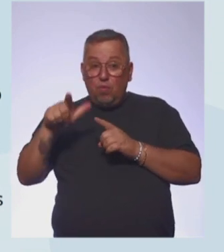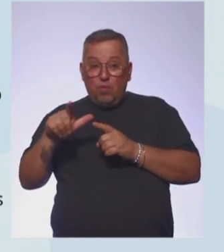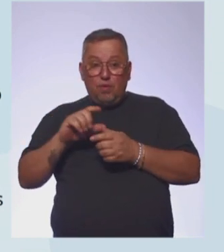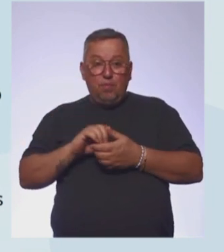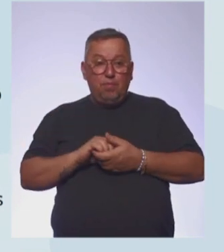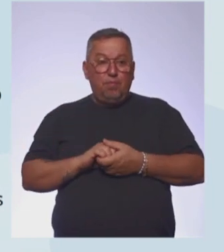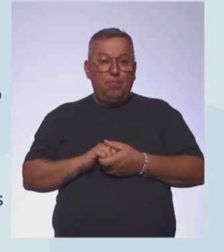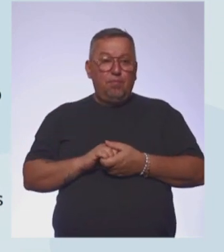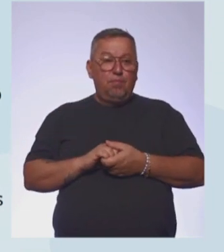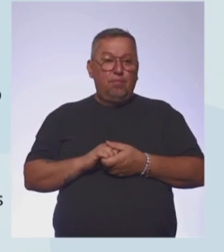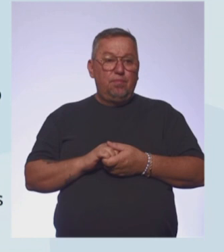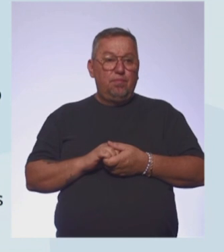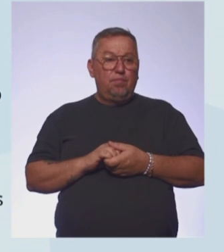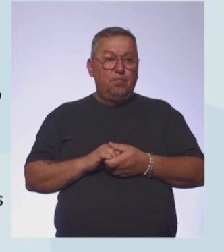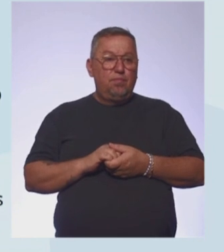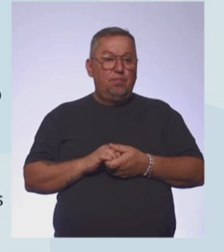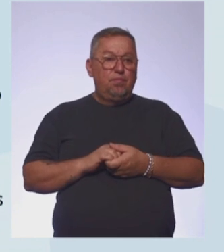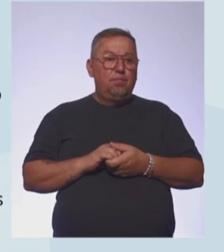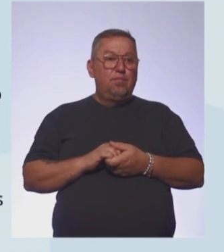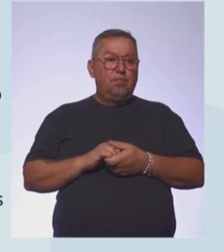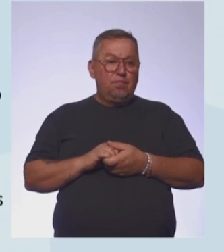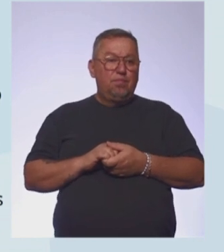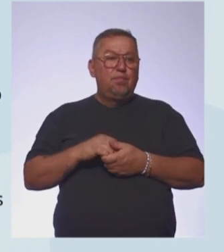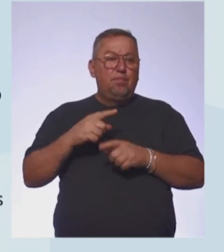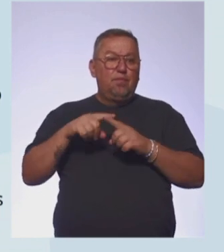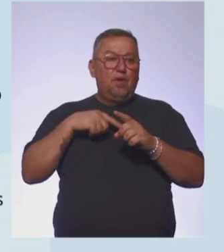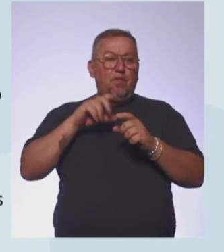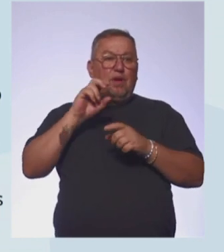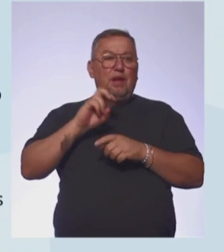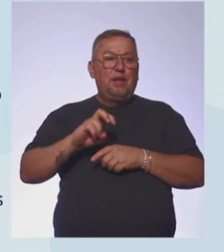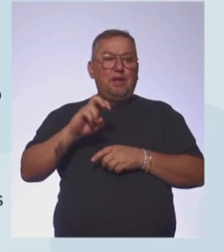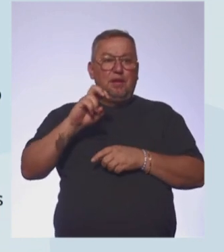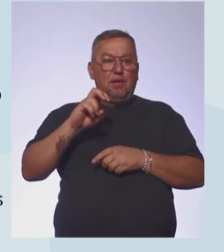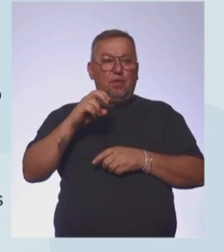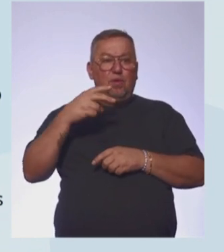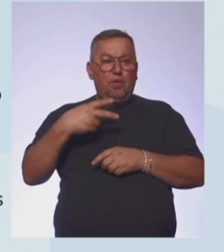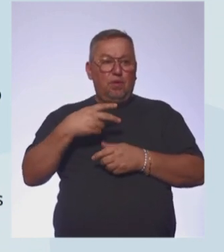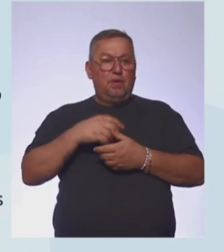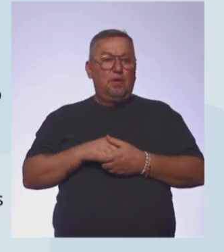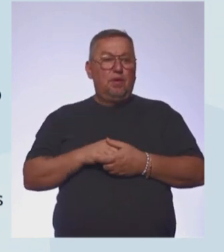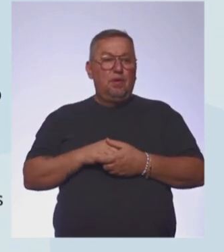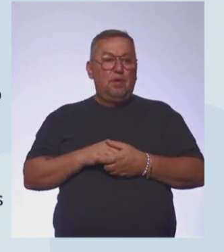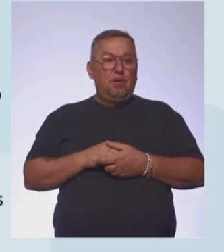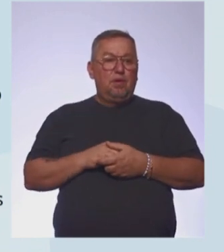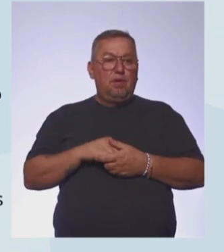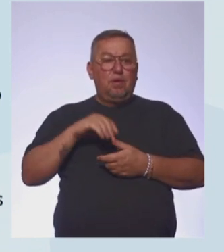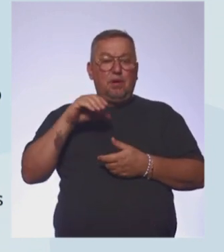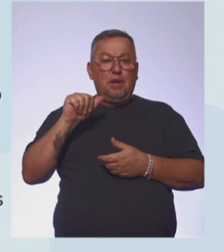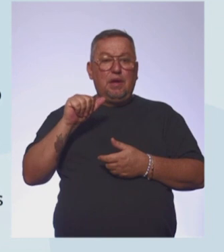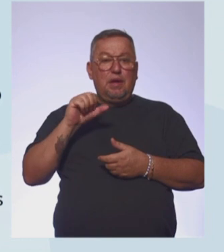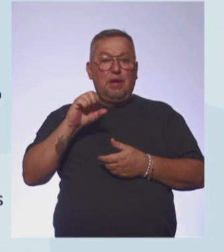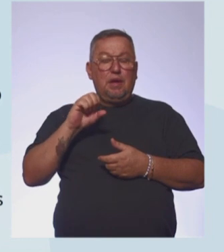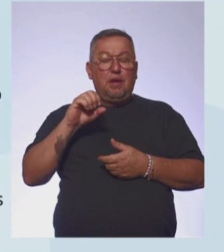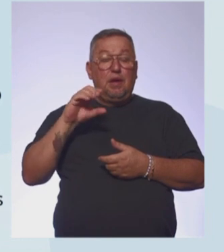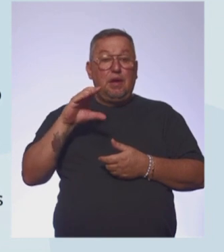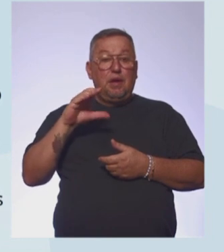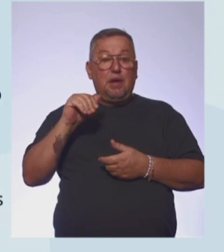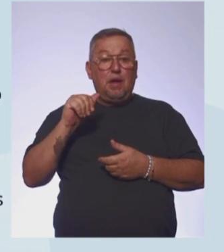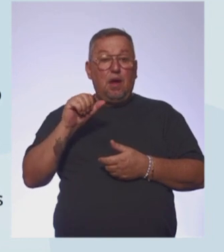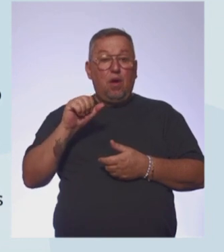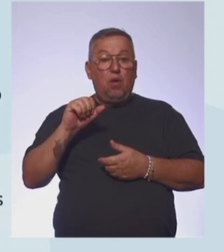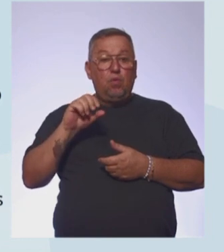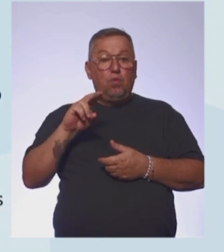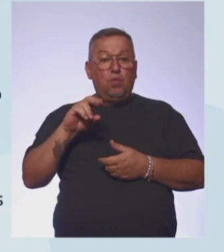outras. Porque, né, esse aí vai dar uma ideia de causalidade, né? Então, é a causa,